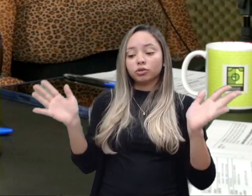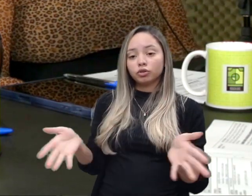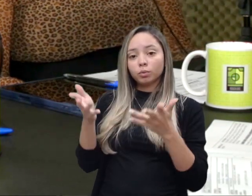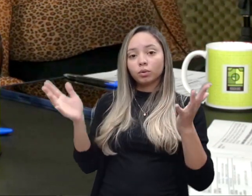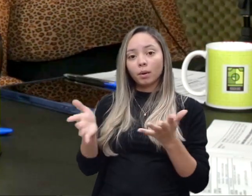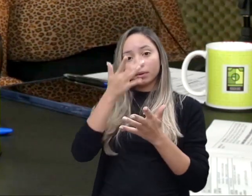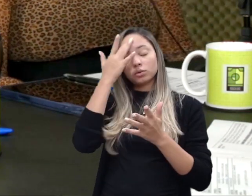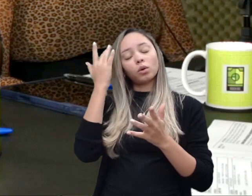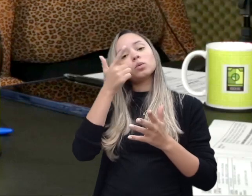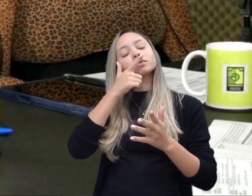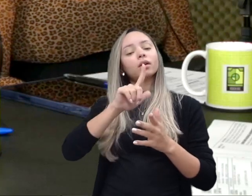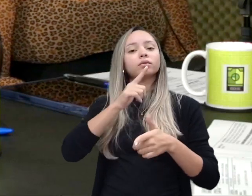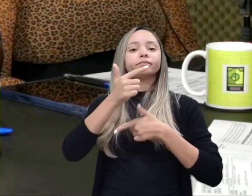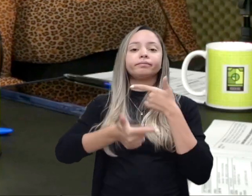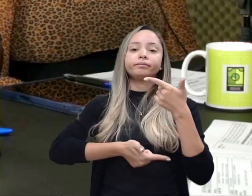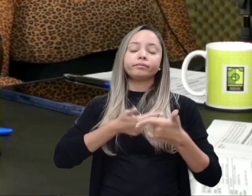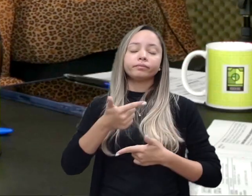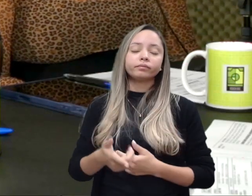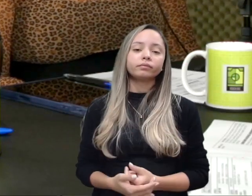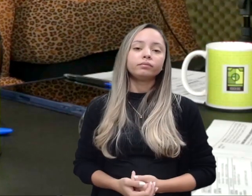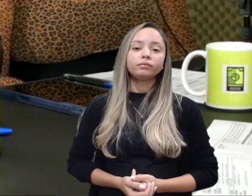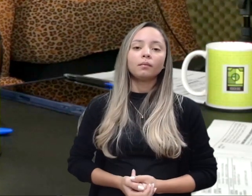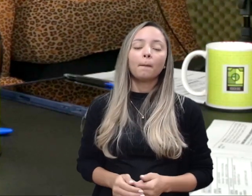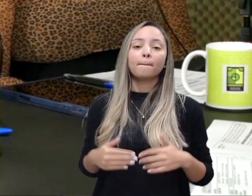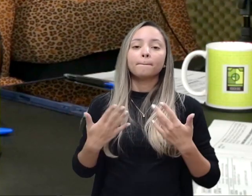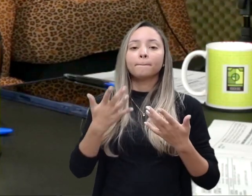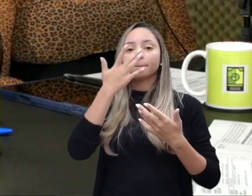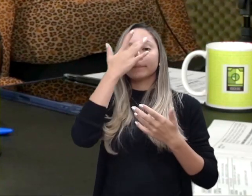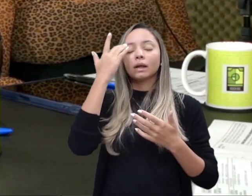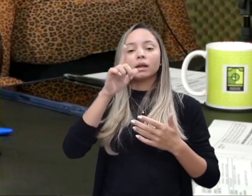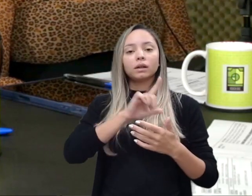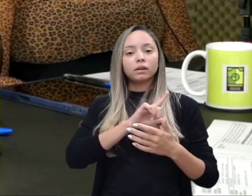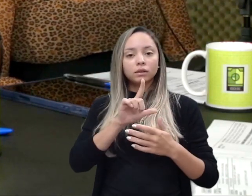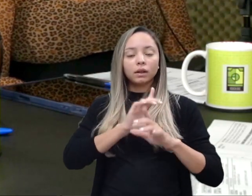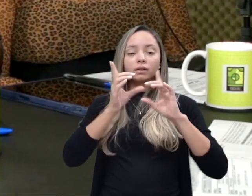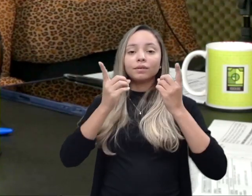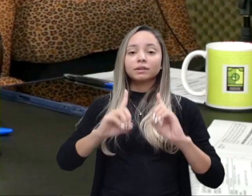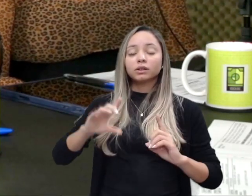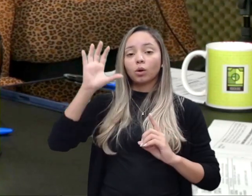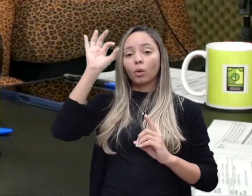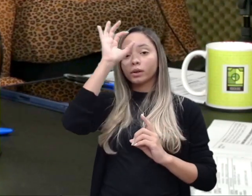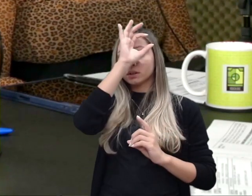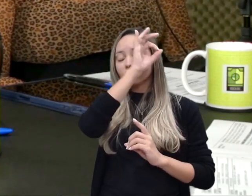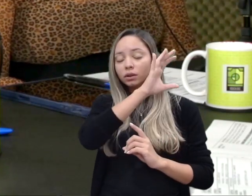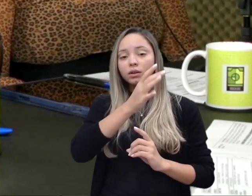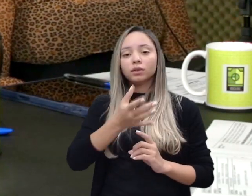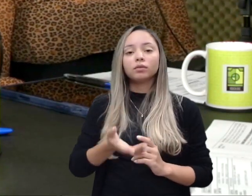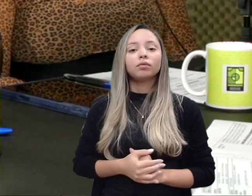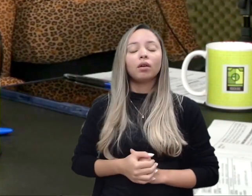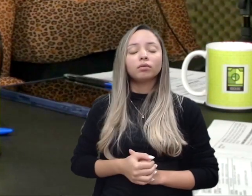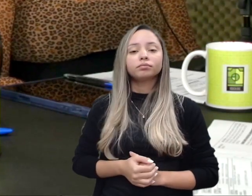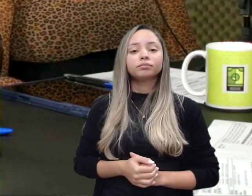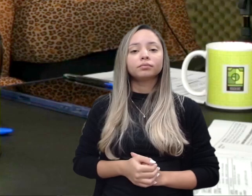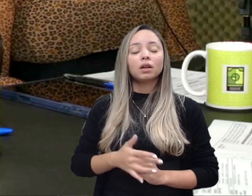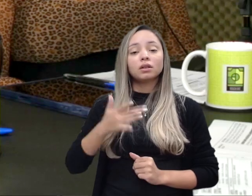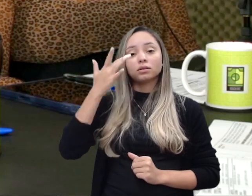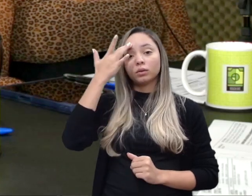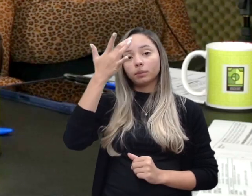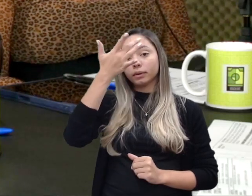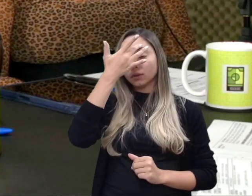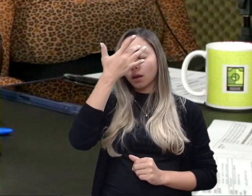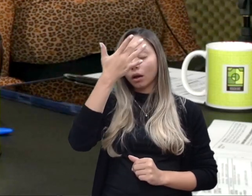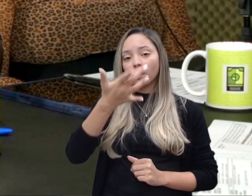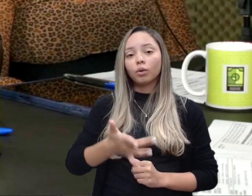Sim, sim. E as pessoas que tinham deficiência cognitiva ou uma questão mais ligada ao intelecto, saúde